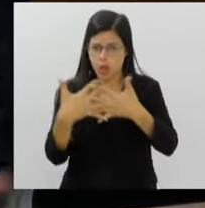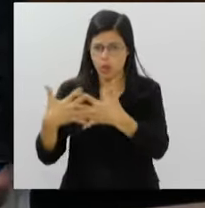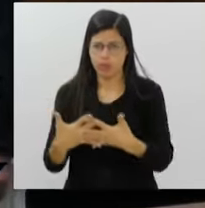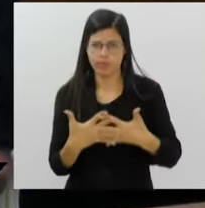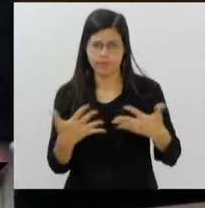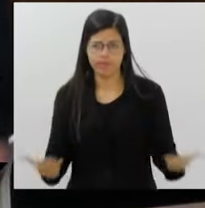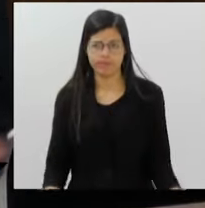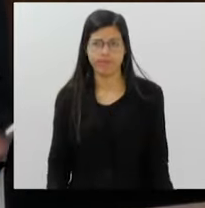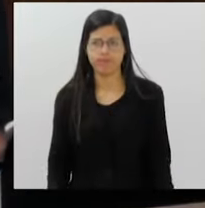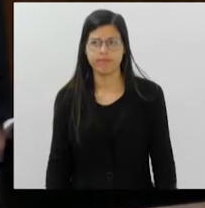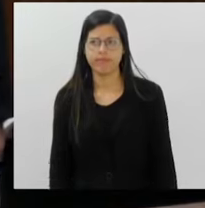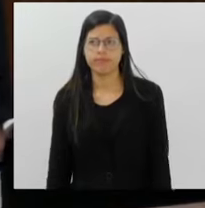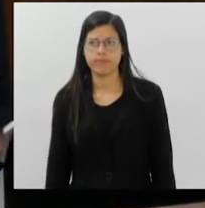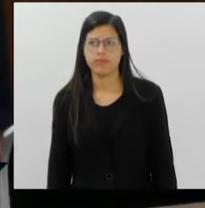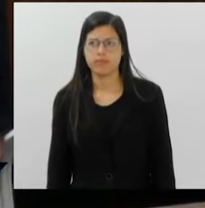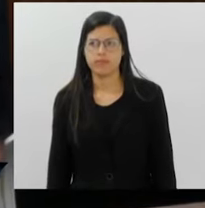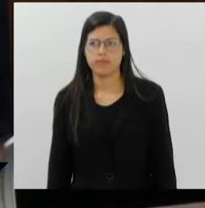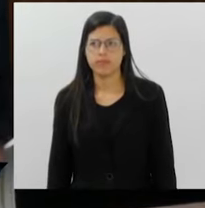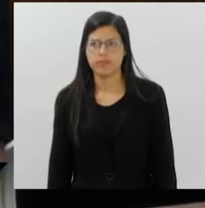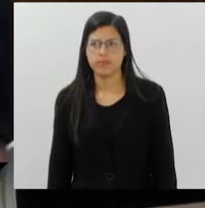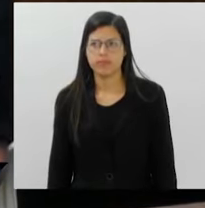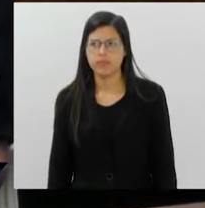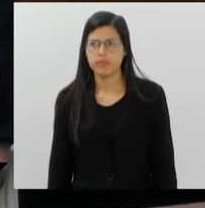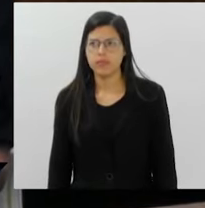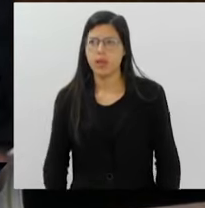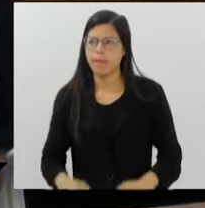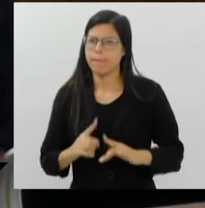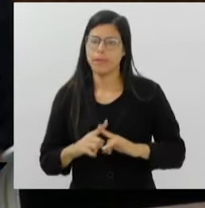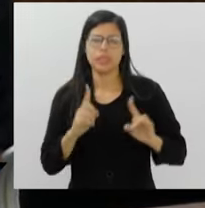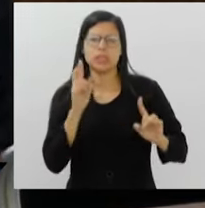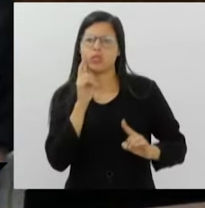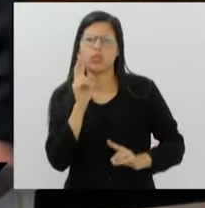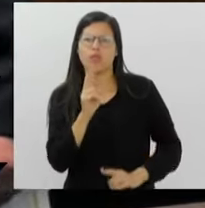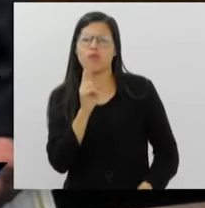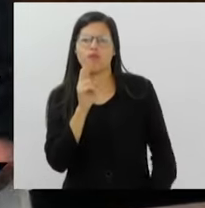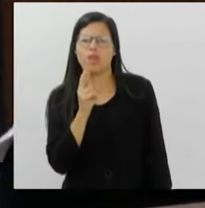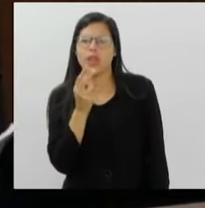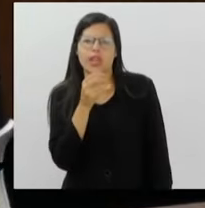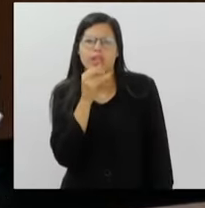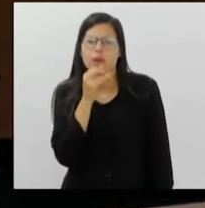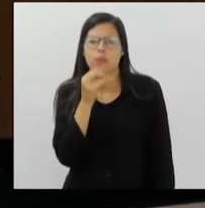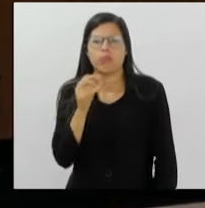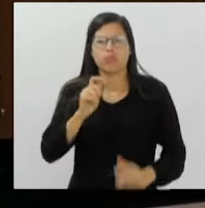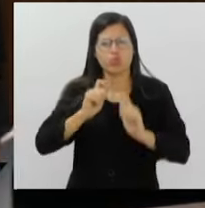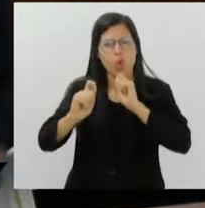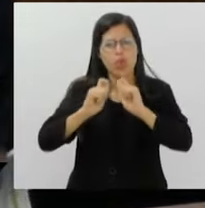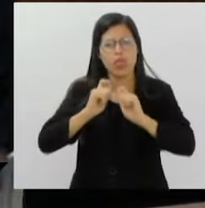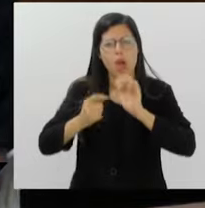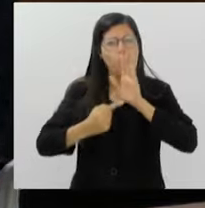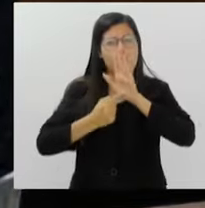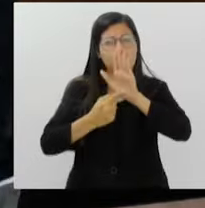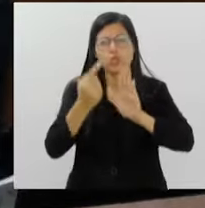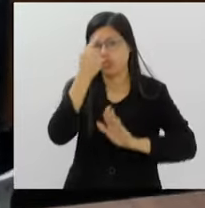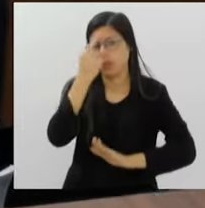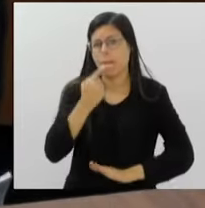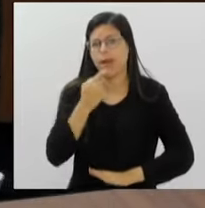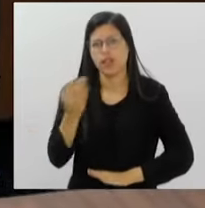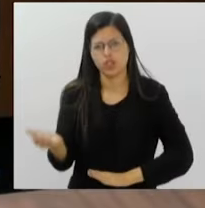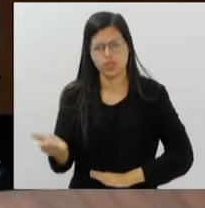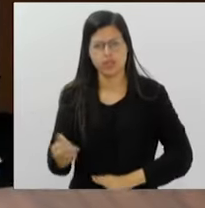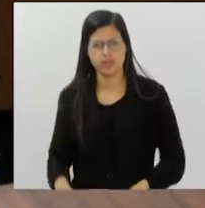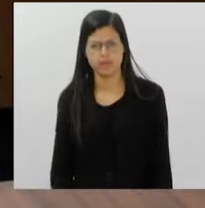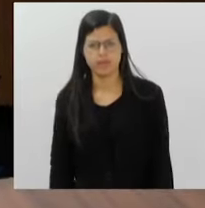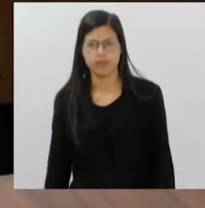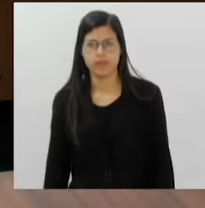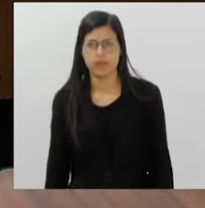Mas a gente não vê o Bom Dia Rio botando essas imagens. Mas quando a